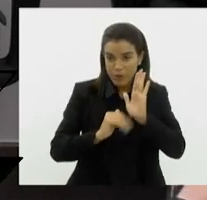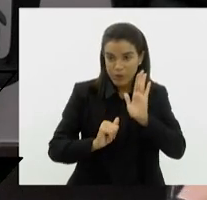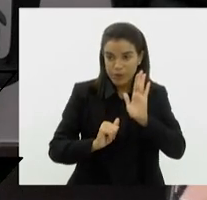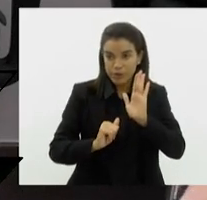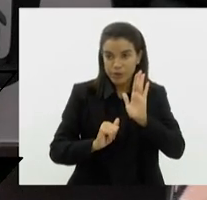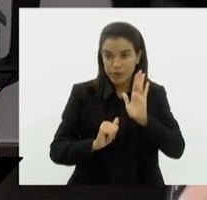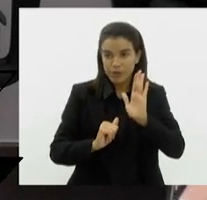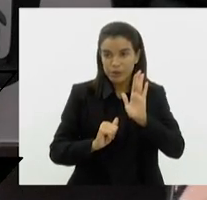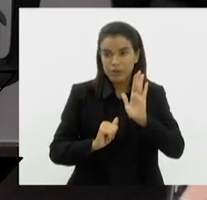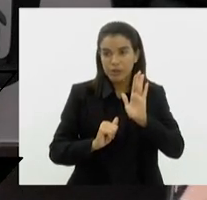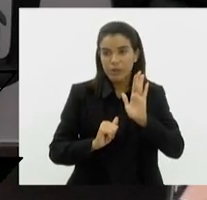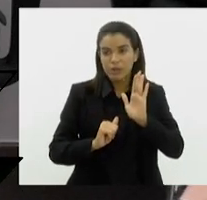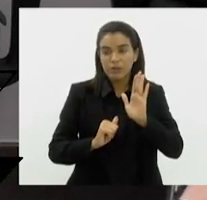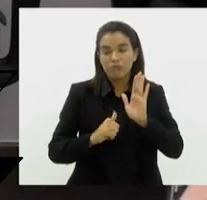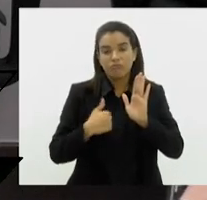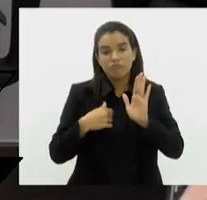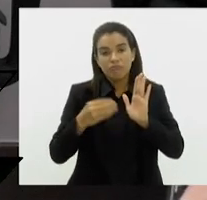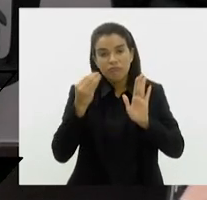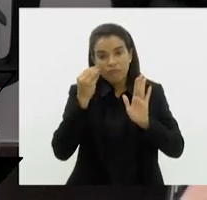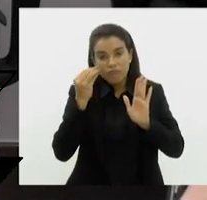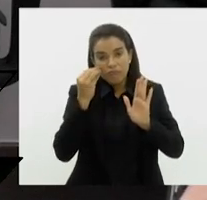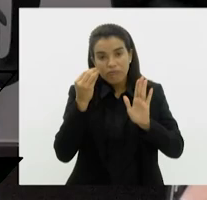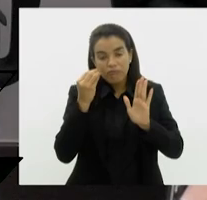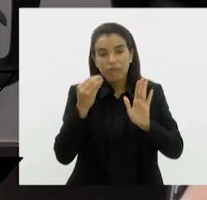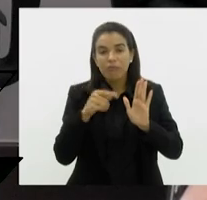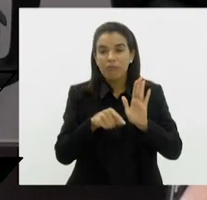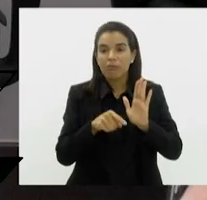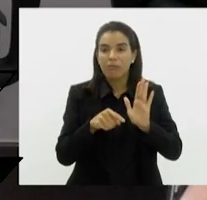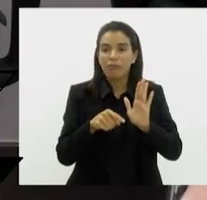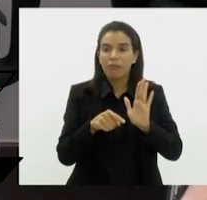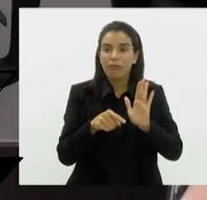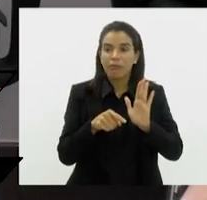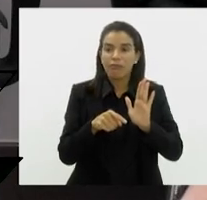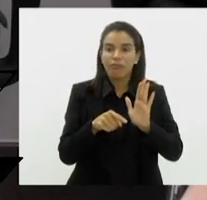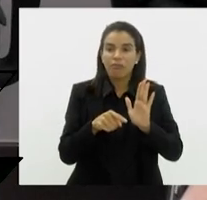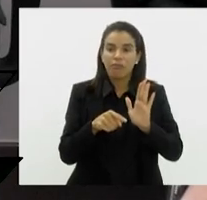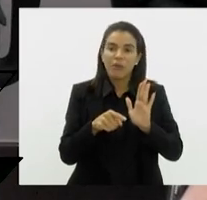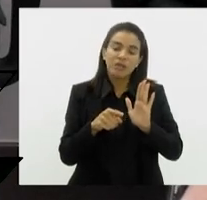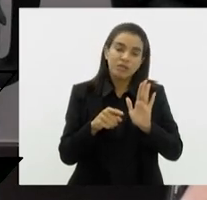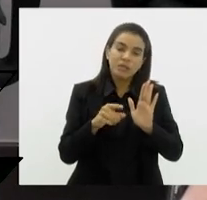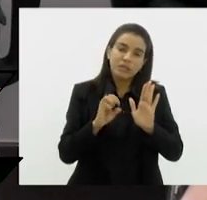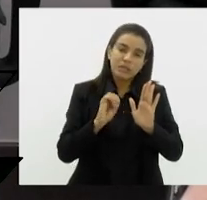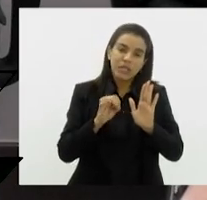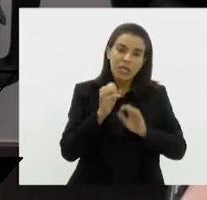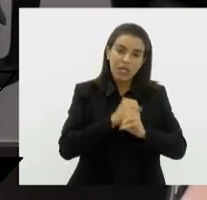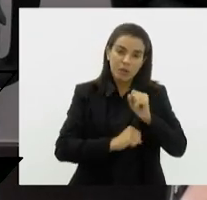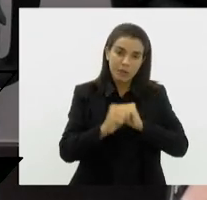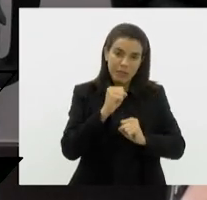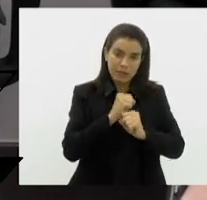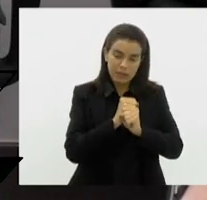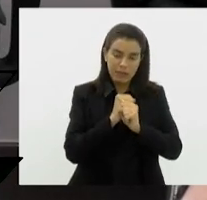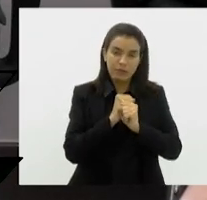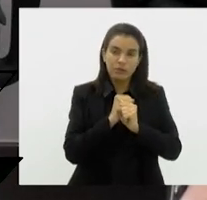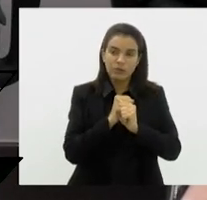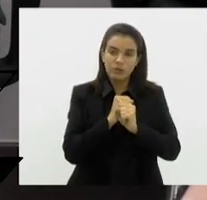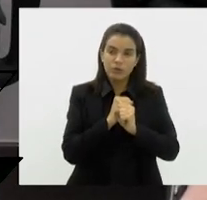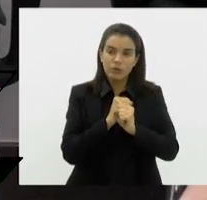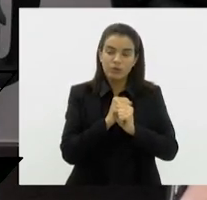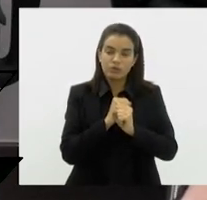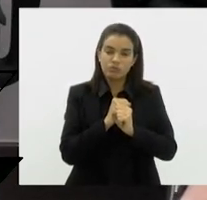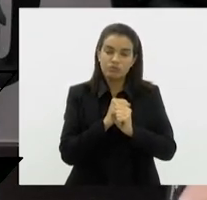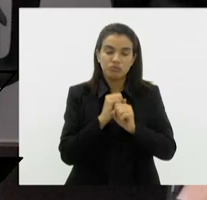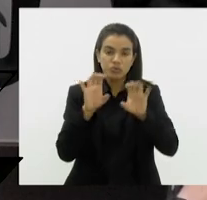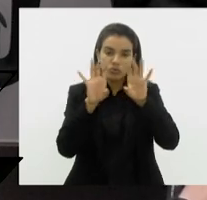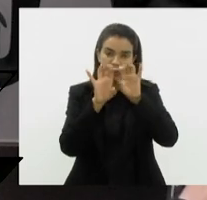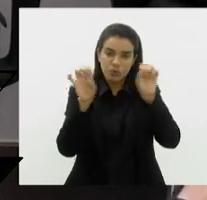pauta, para ver se não tem ainda nenhuma contradição com a recente não, mas do ano passado, decisão do Perfeito.